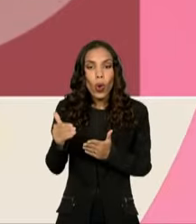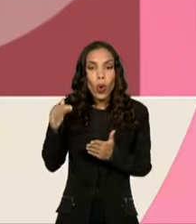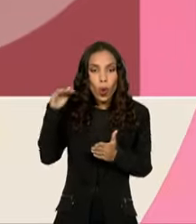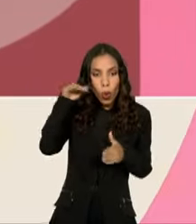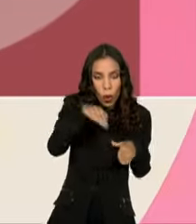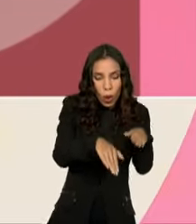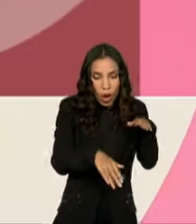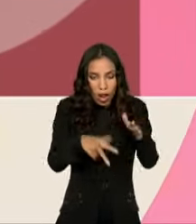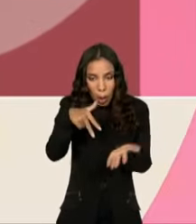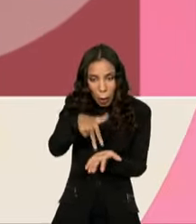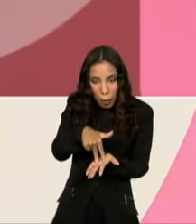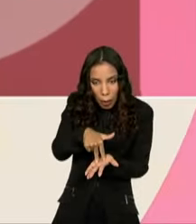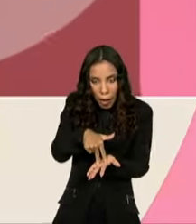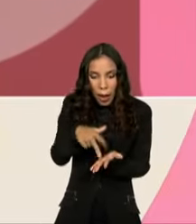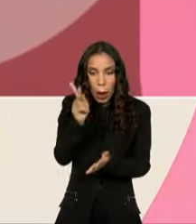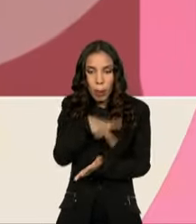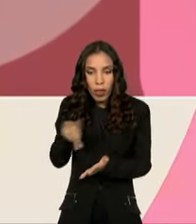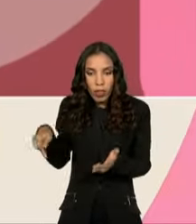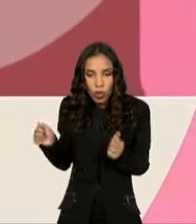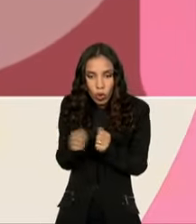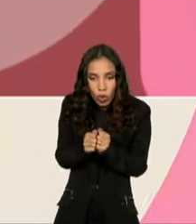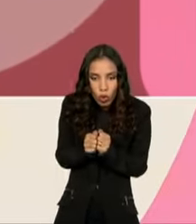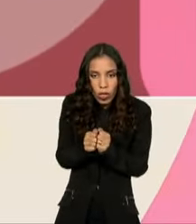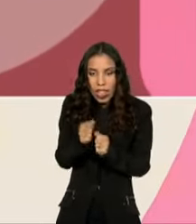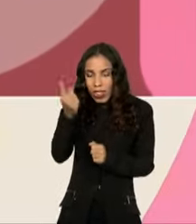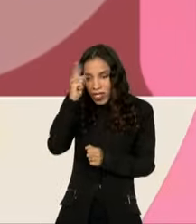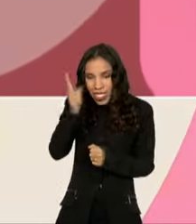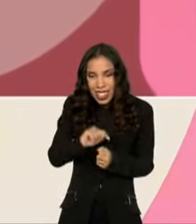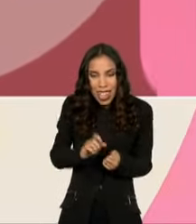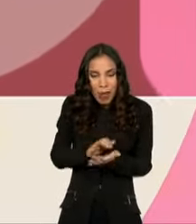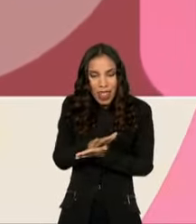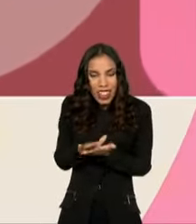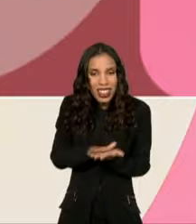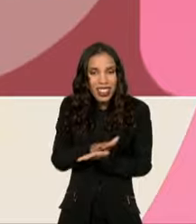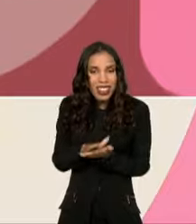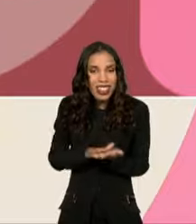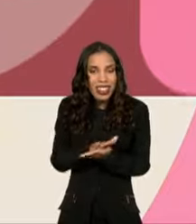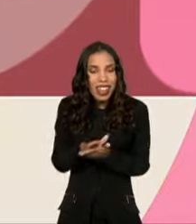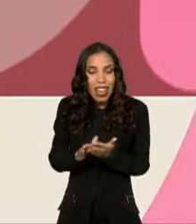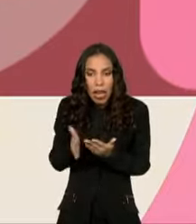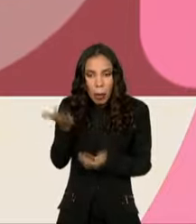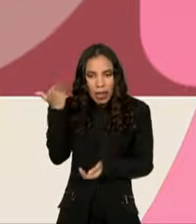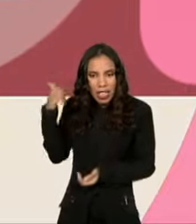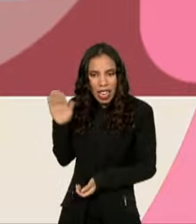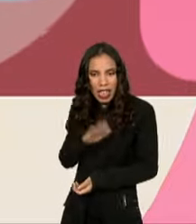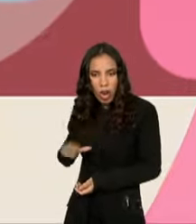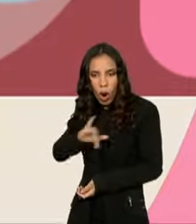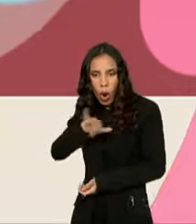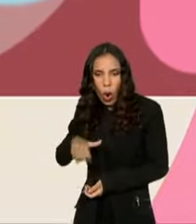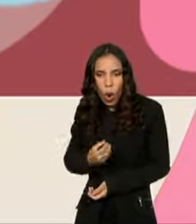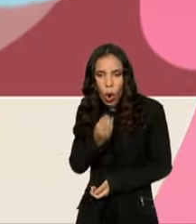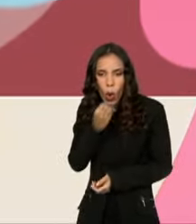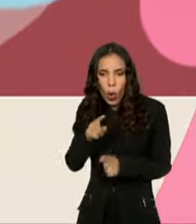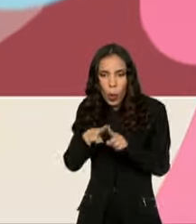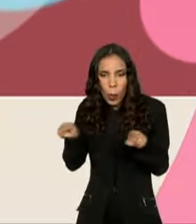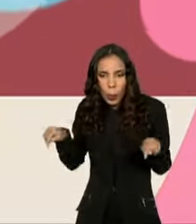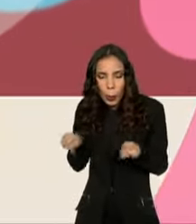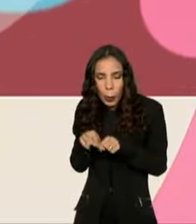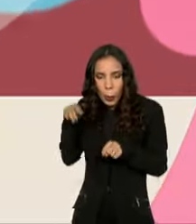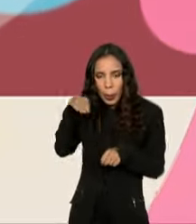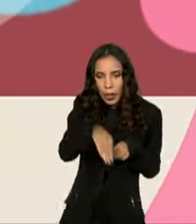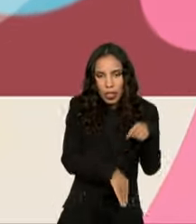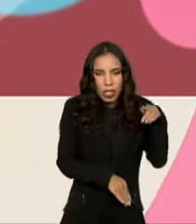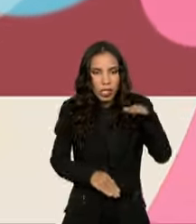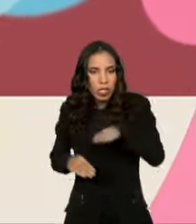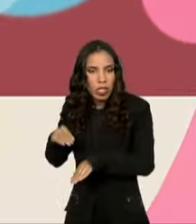com o professor dentro d'água, pra vocês terem Você uma ideia. Você não sabia nadar nada antes? Nada, nada. Quando era pequenininha, nunca tive oportunidade. Não tinha piscina perto de casa, eu